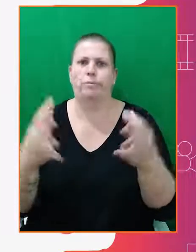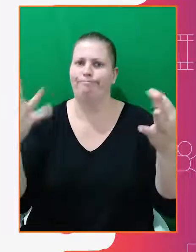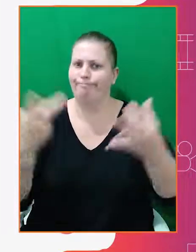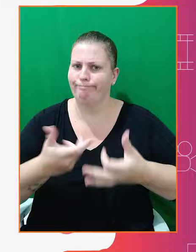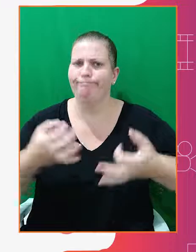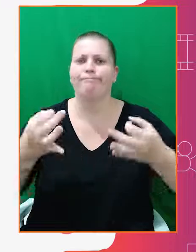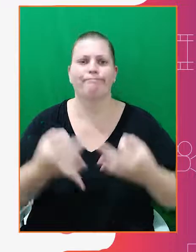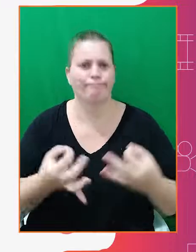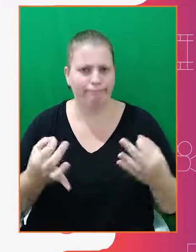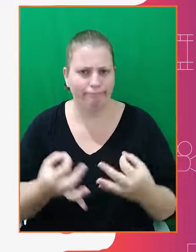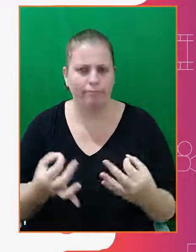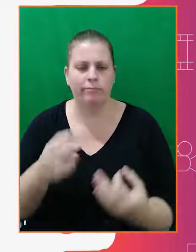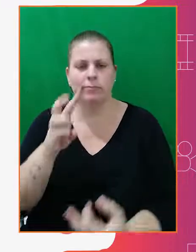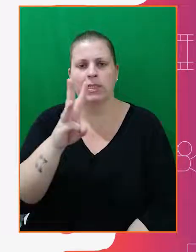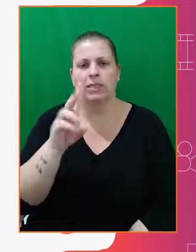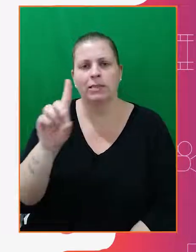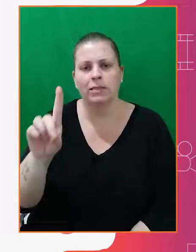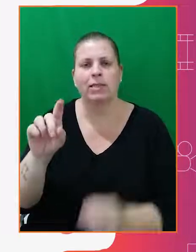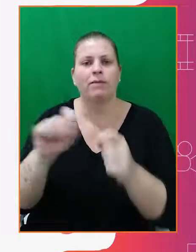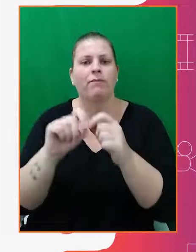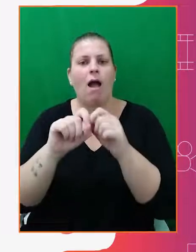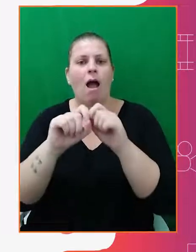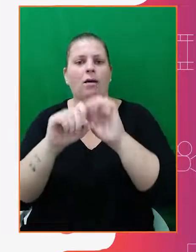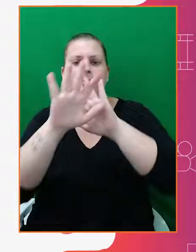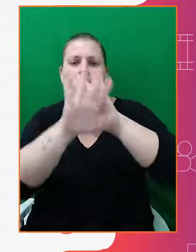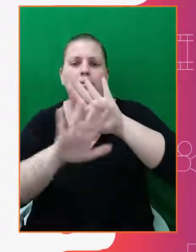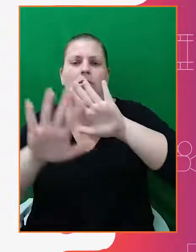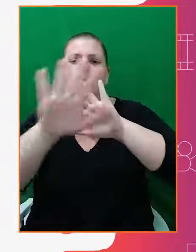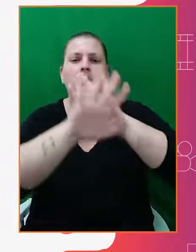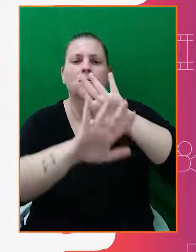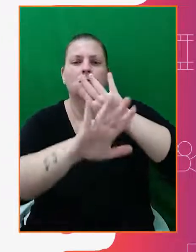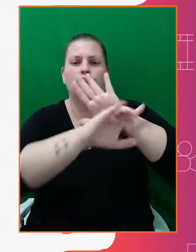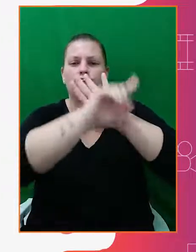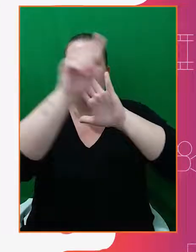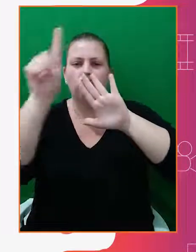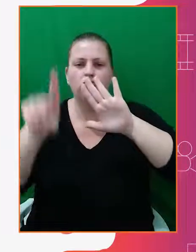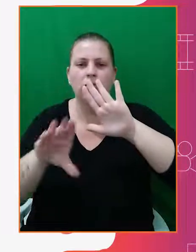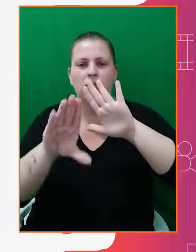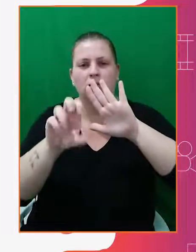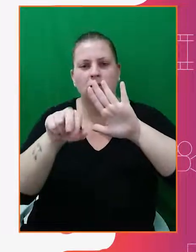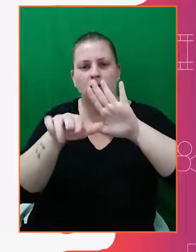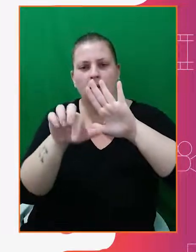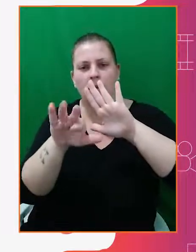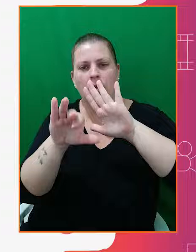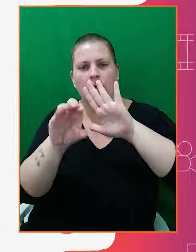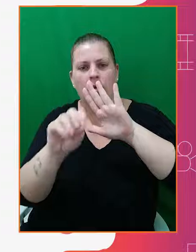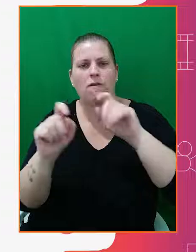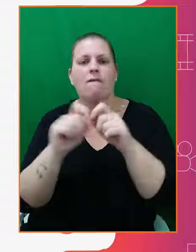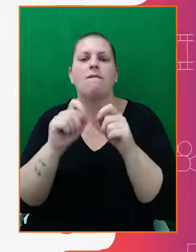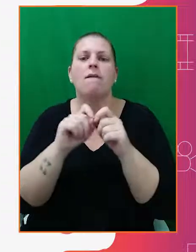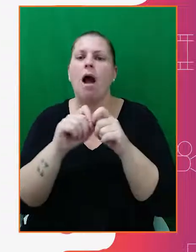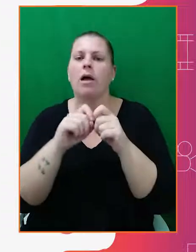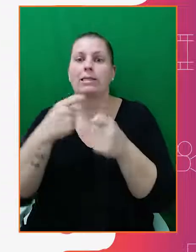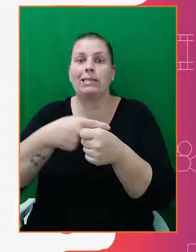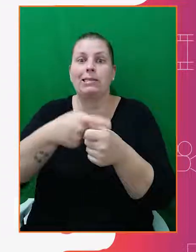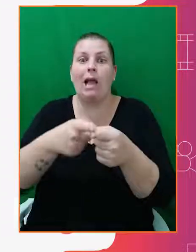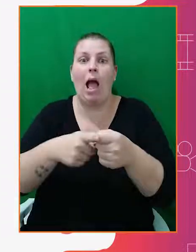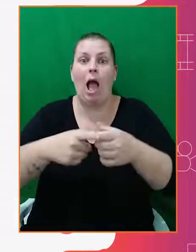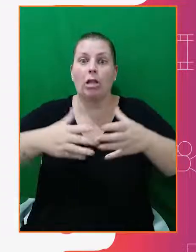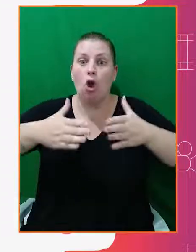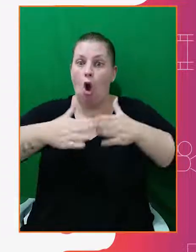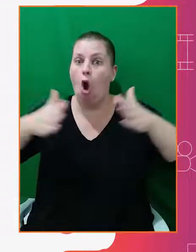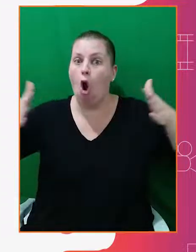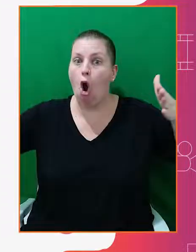O 3D é muito usado para a criação de cenários no mundo do cinema, para criar de maneira mais barata cidades